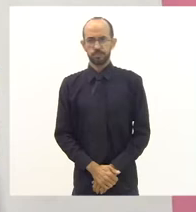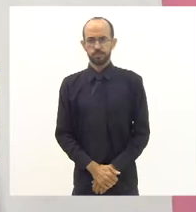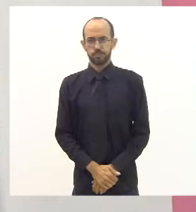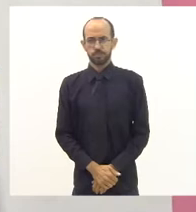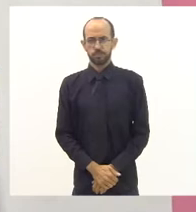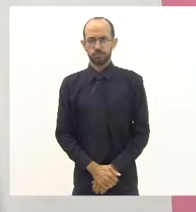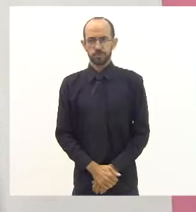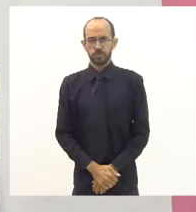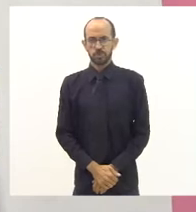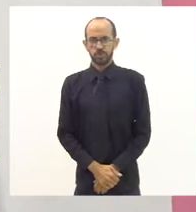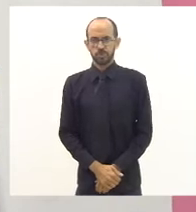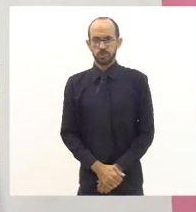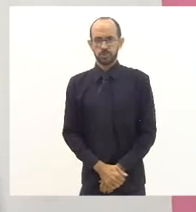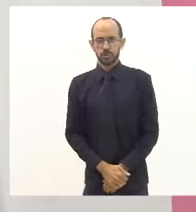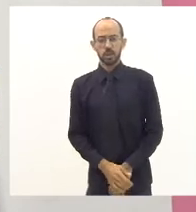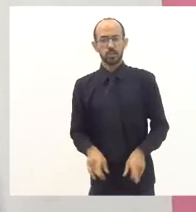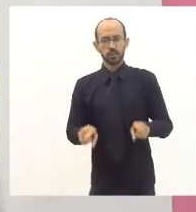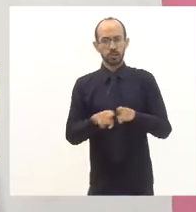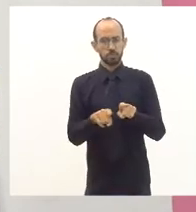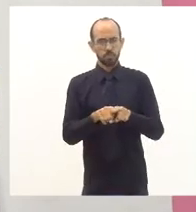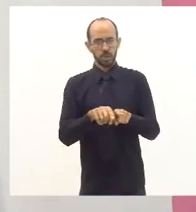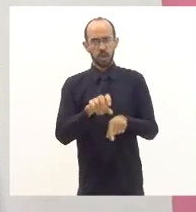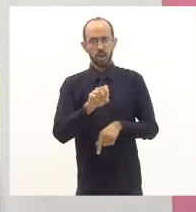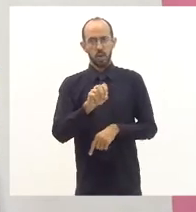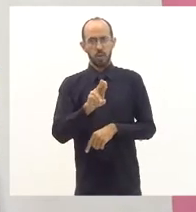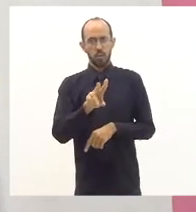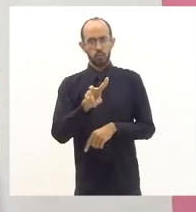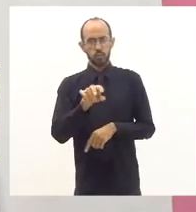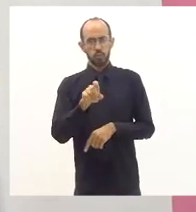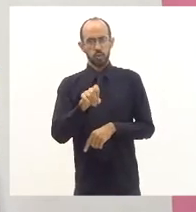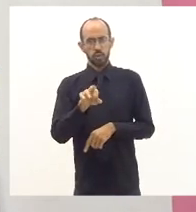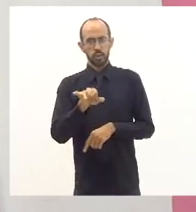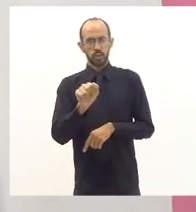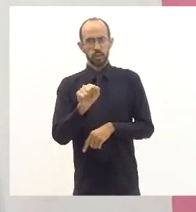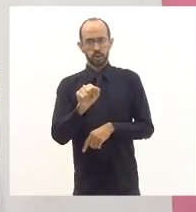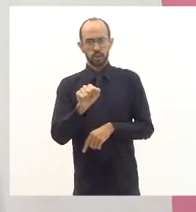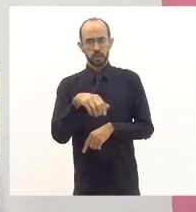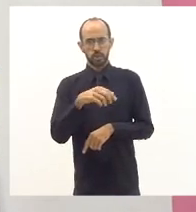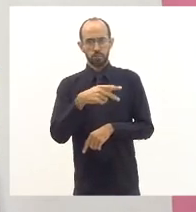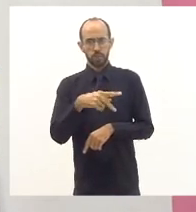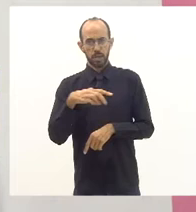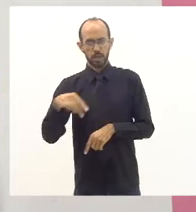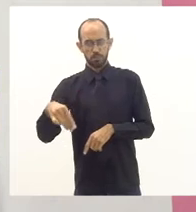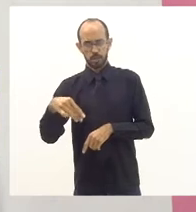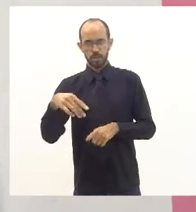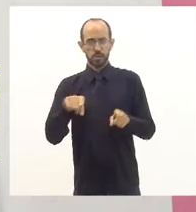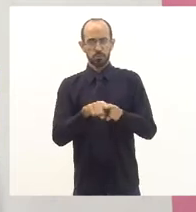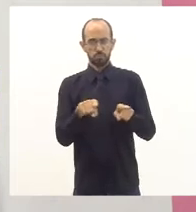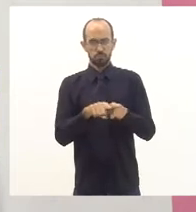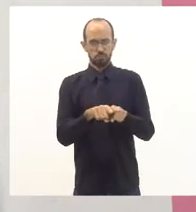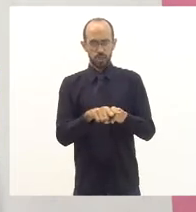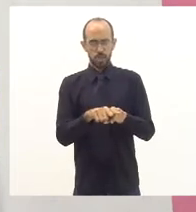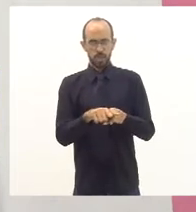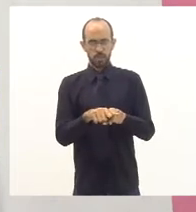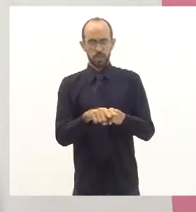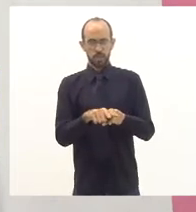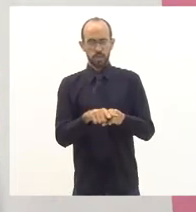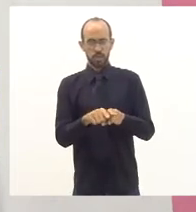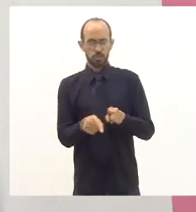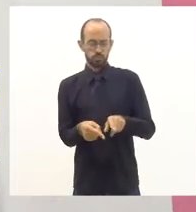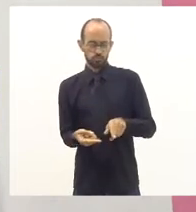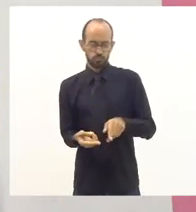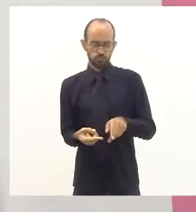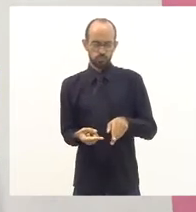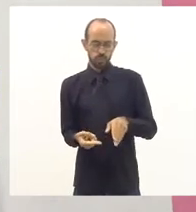E ter a ouvidoria, né? A ouvidoria da PM também incorporar as agendas nossas,